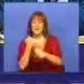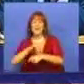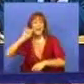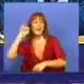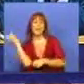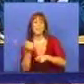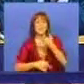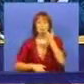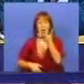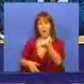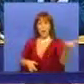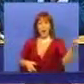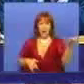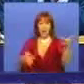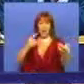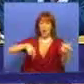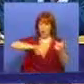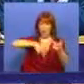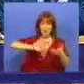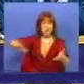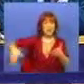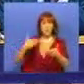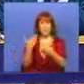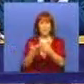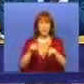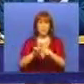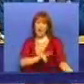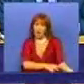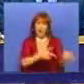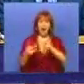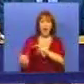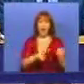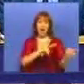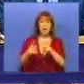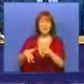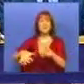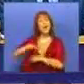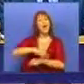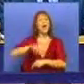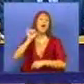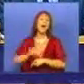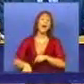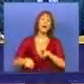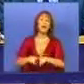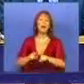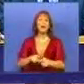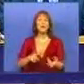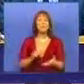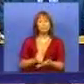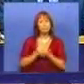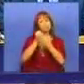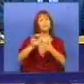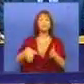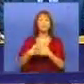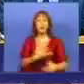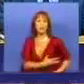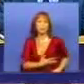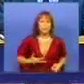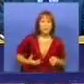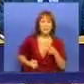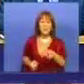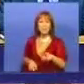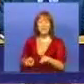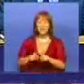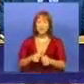revisão que nós propusemos alterações no âmbito do apoio ao desemprego